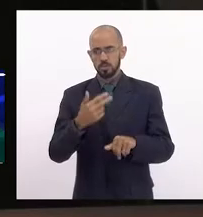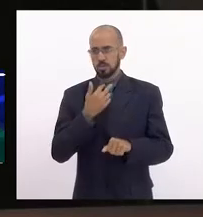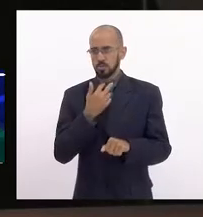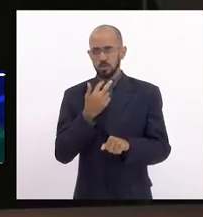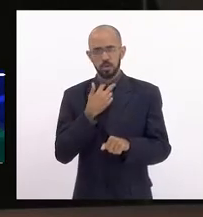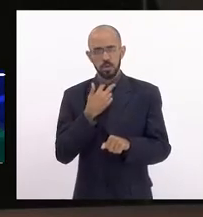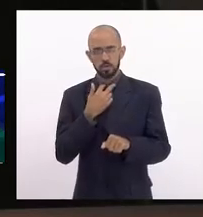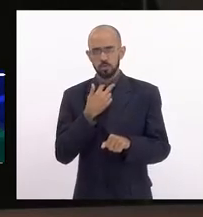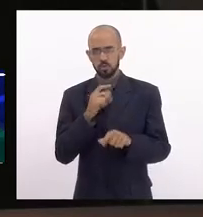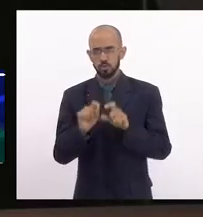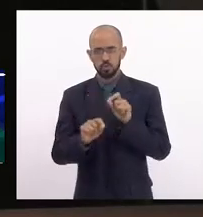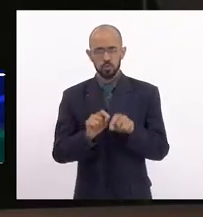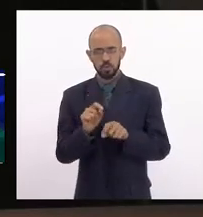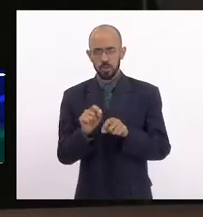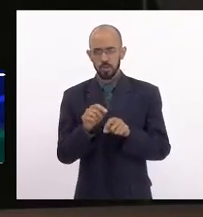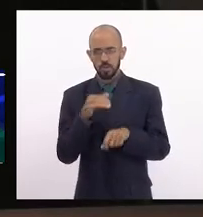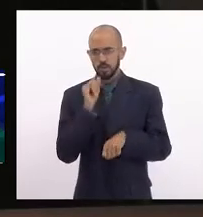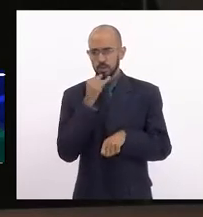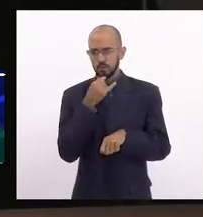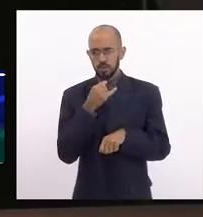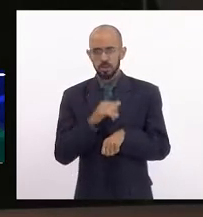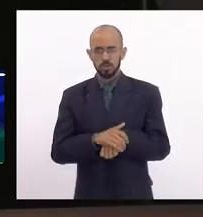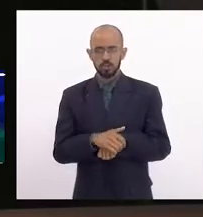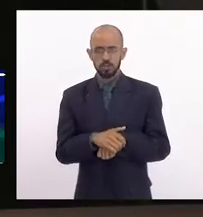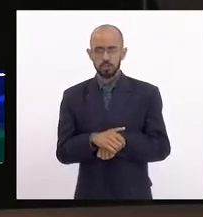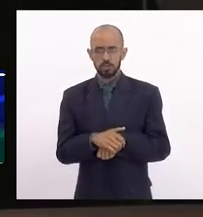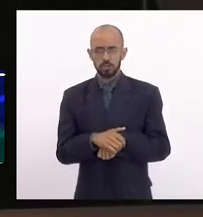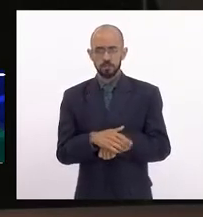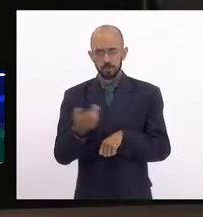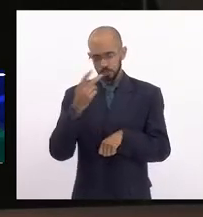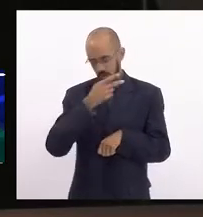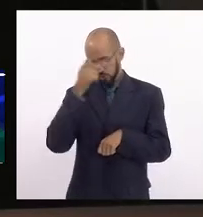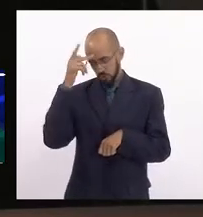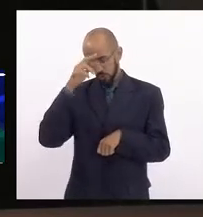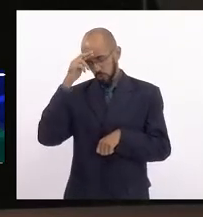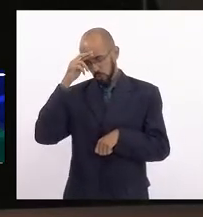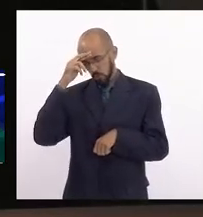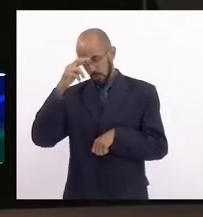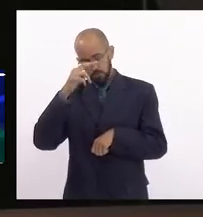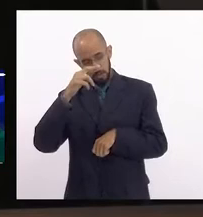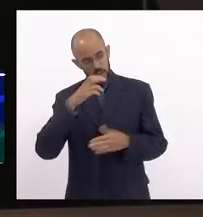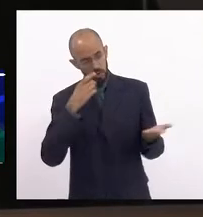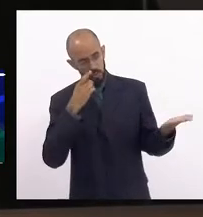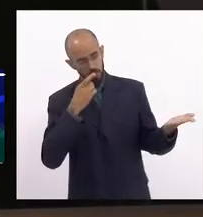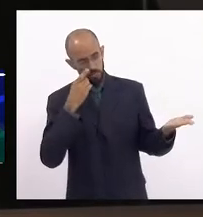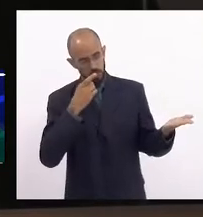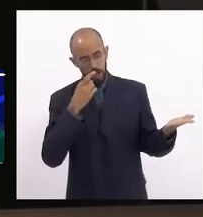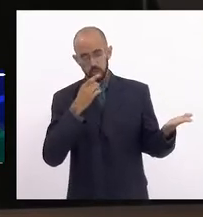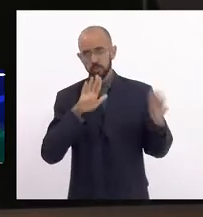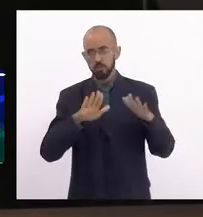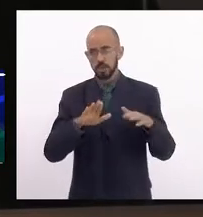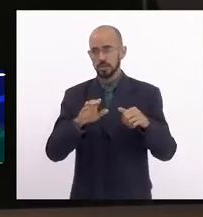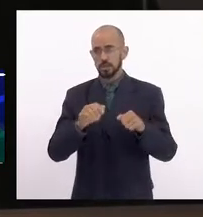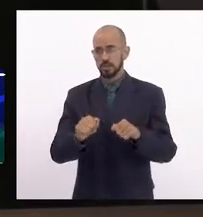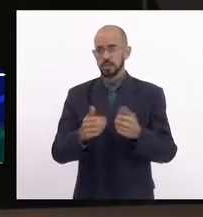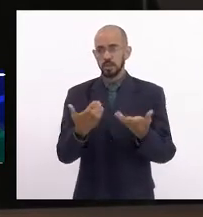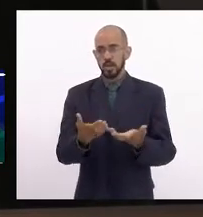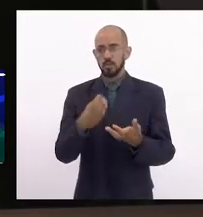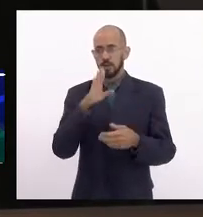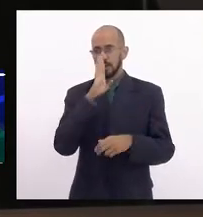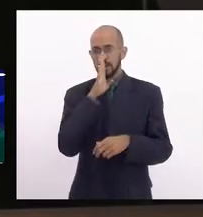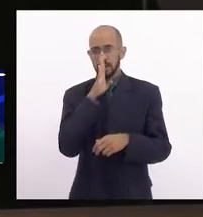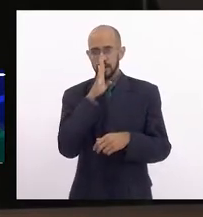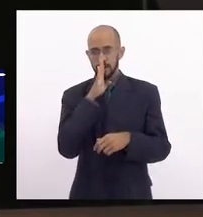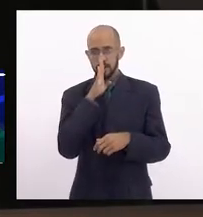podemos infelizmente ter pessoas com muito respeito ao Deputado que queiram calar a